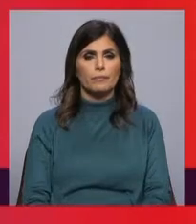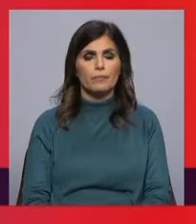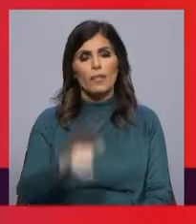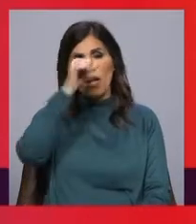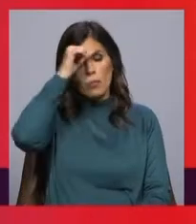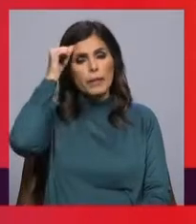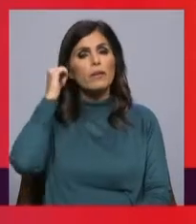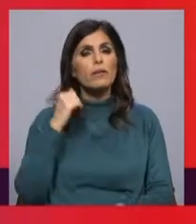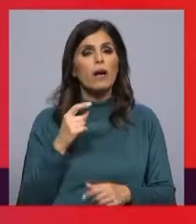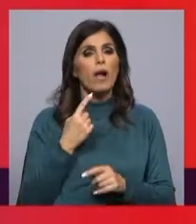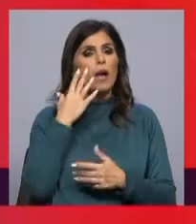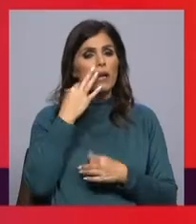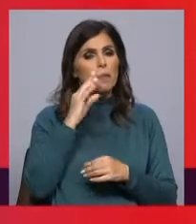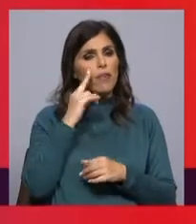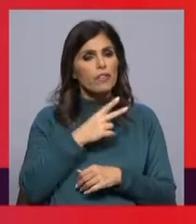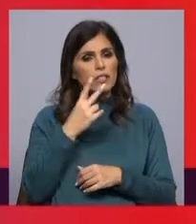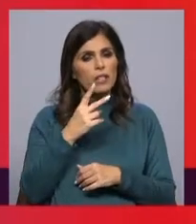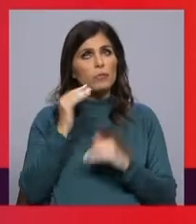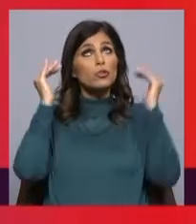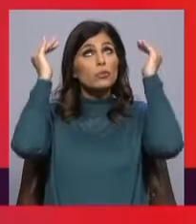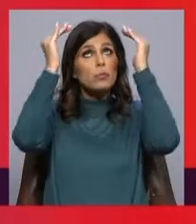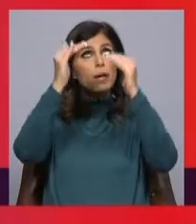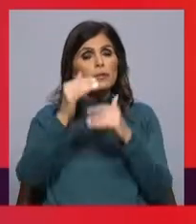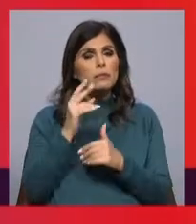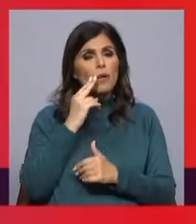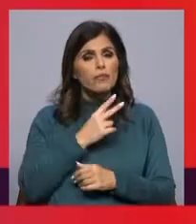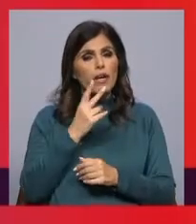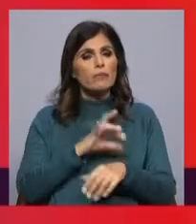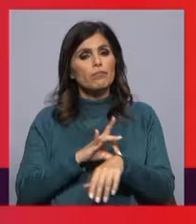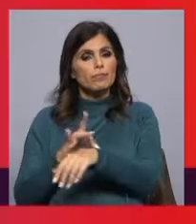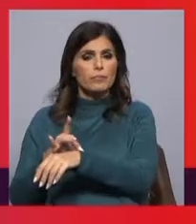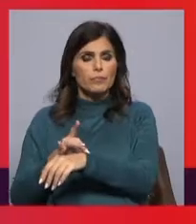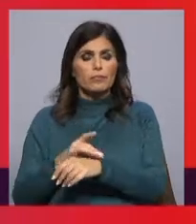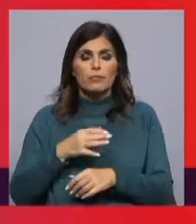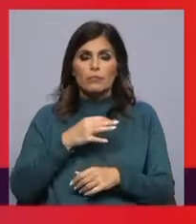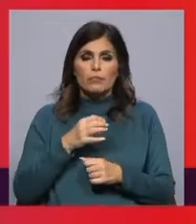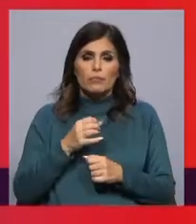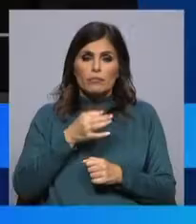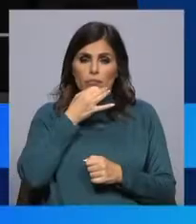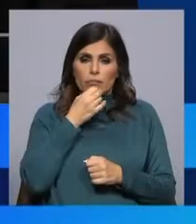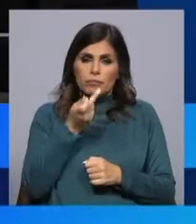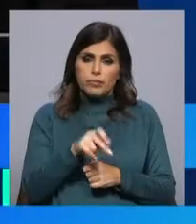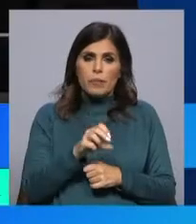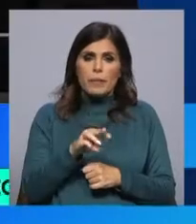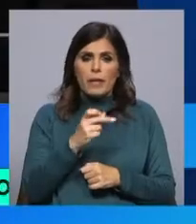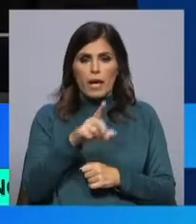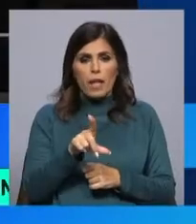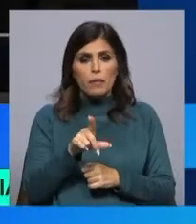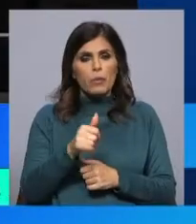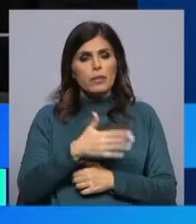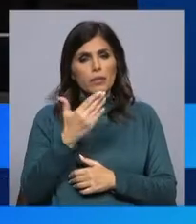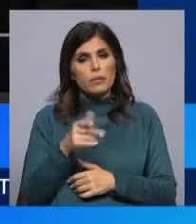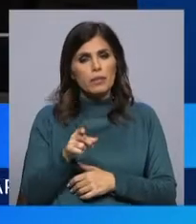Ao domingo é habitual, viajamos até ao espaço, numa viagem conduzida pelo comentador da RTP, Miguel Gonçalves. Miguel, bom